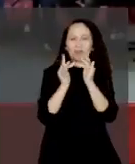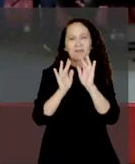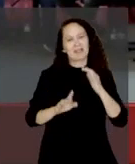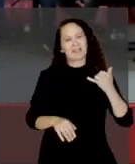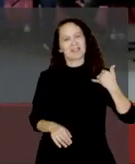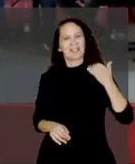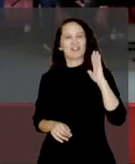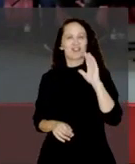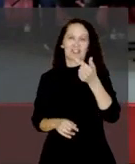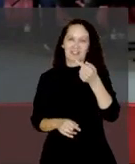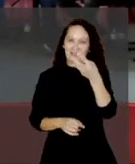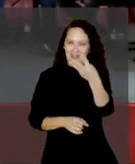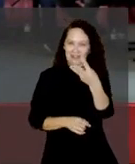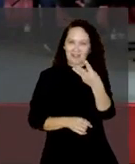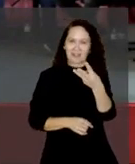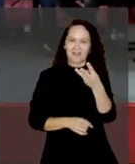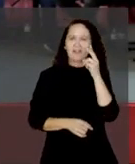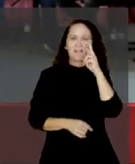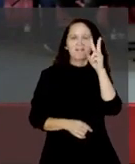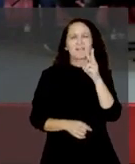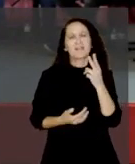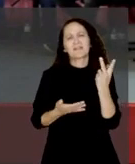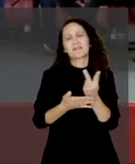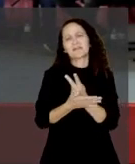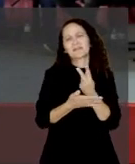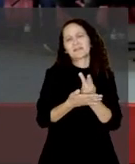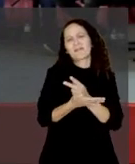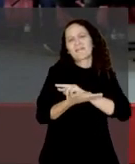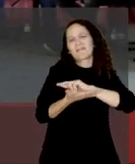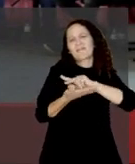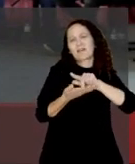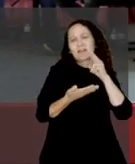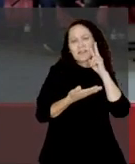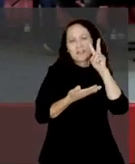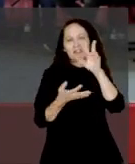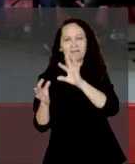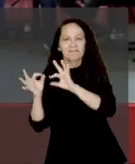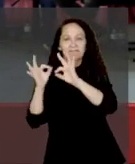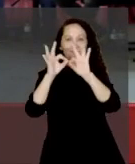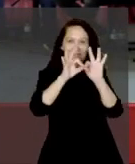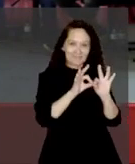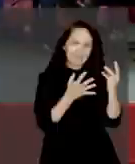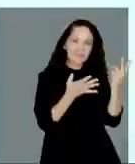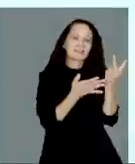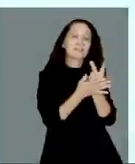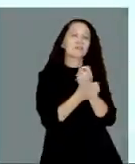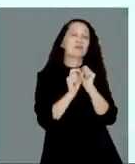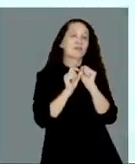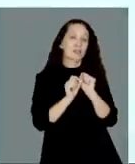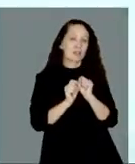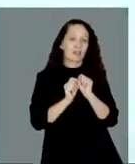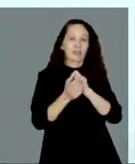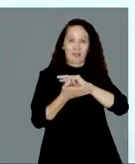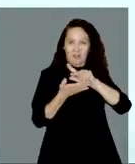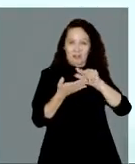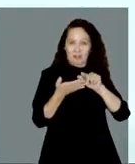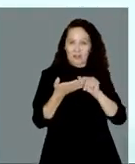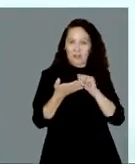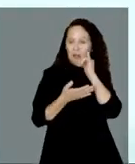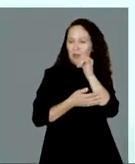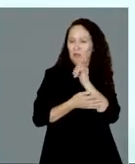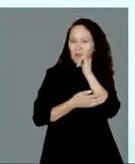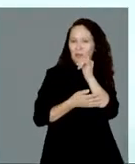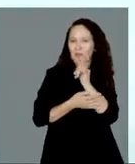alegria e da minha vontade de agradecer a vocês é estar aqui